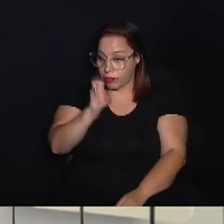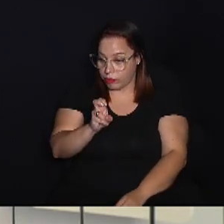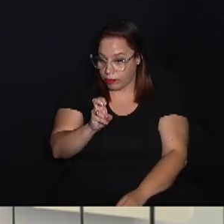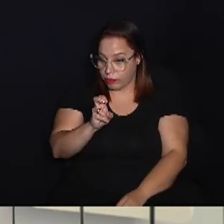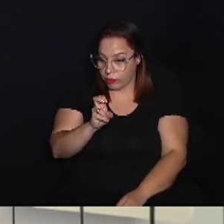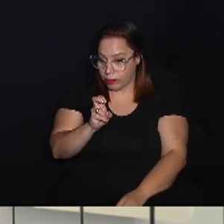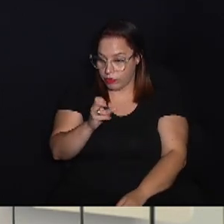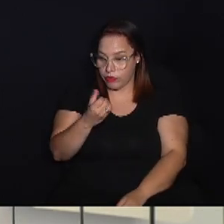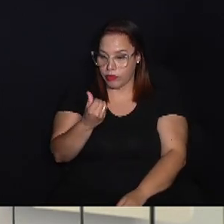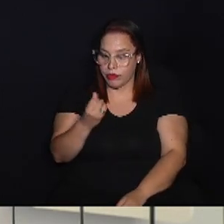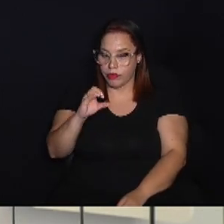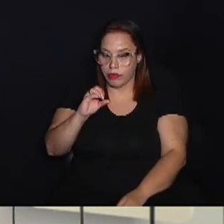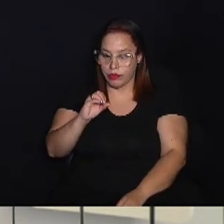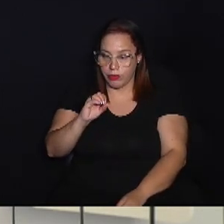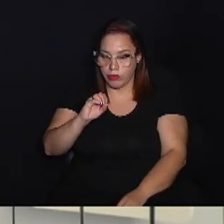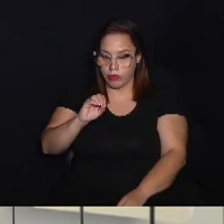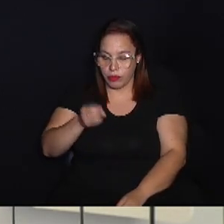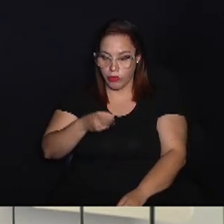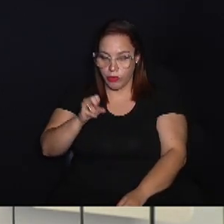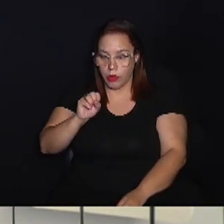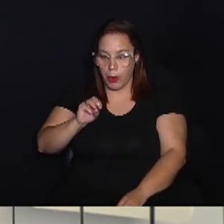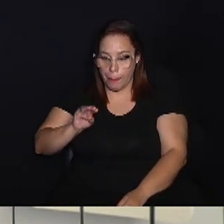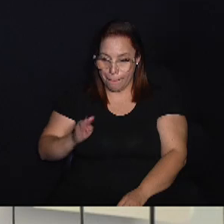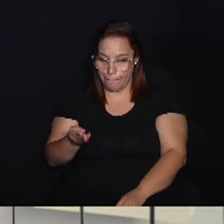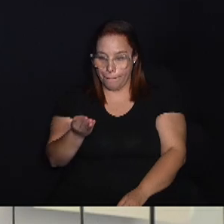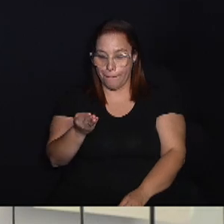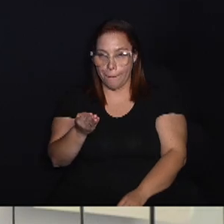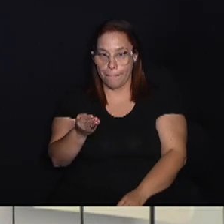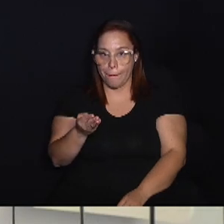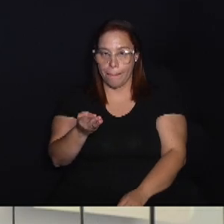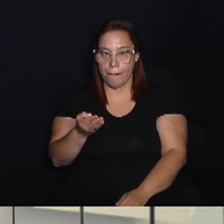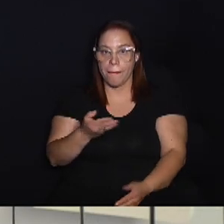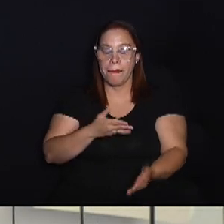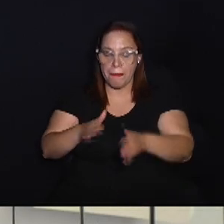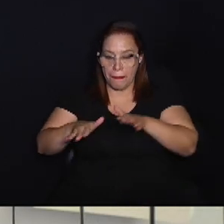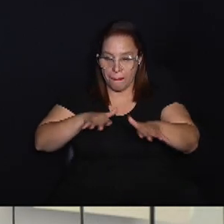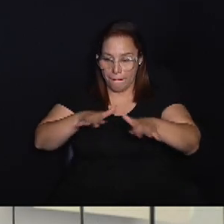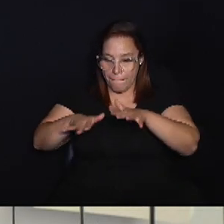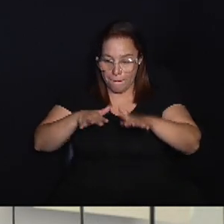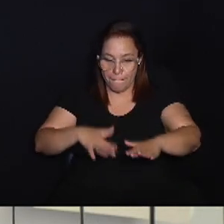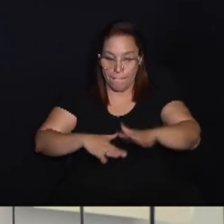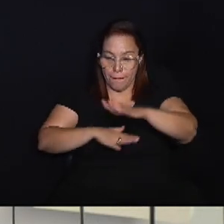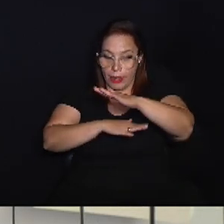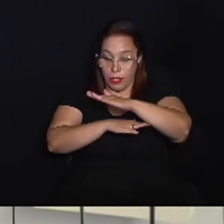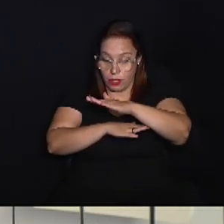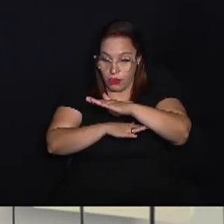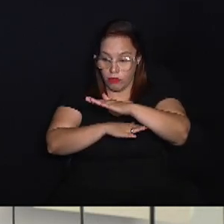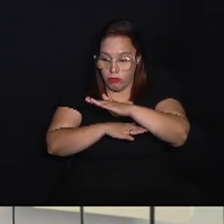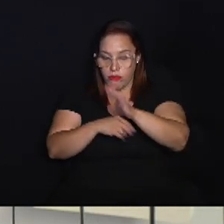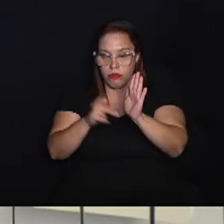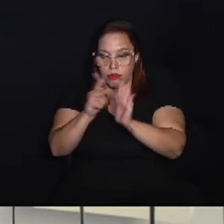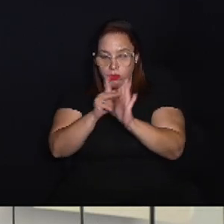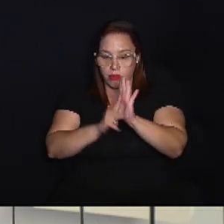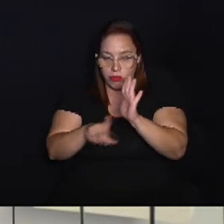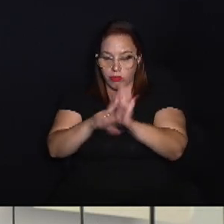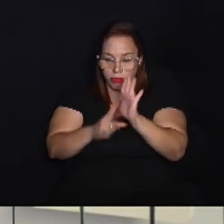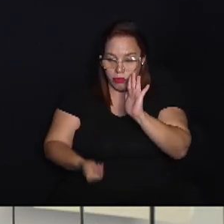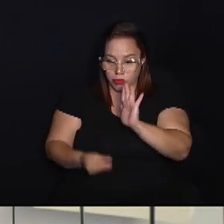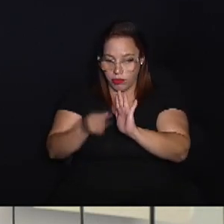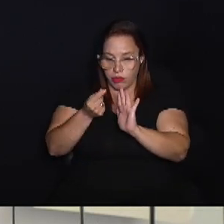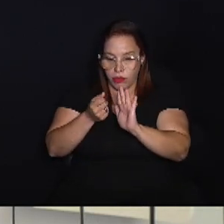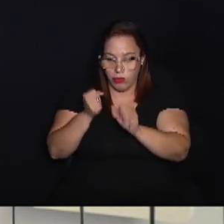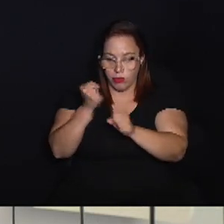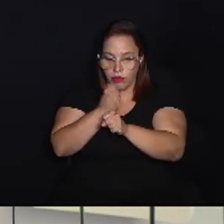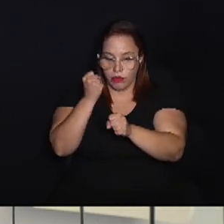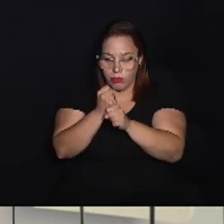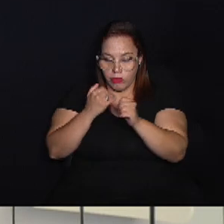de 10,8 bilhões de reais já tramita aqui pela Câmara. A proposta de lei orçamentária anual